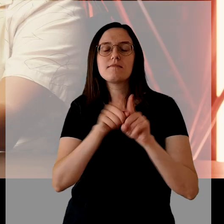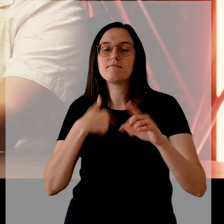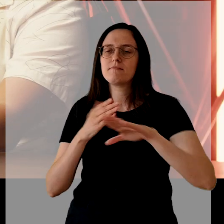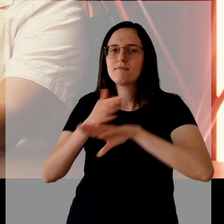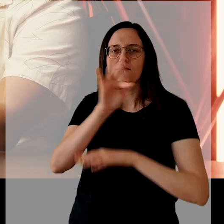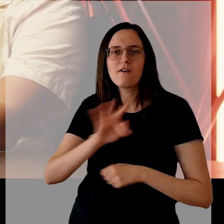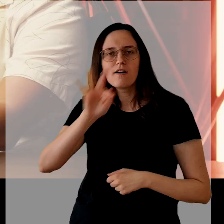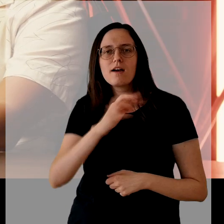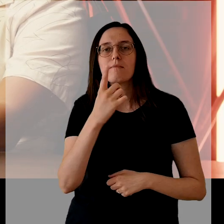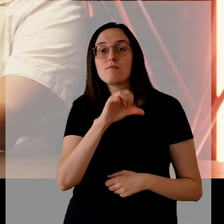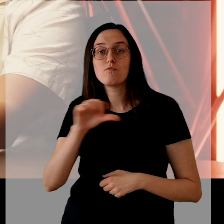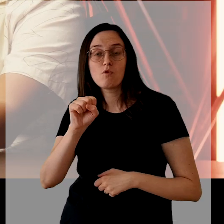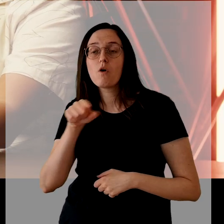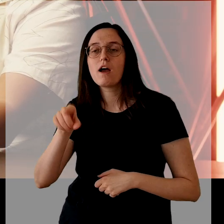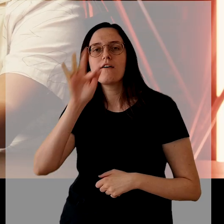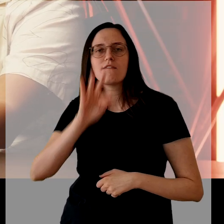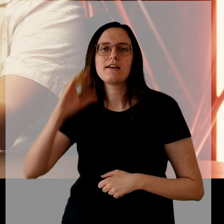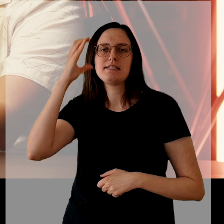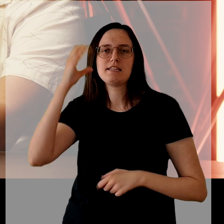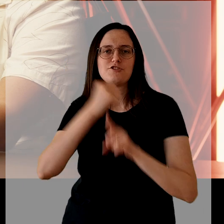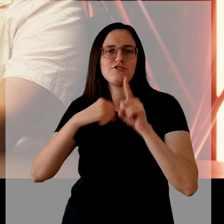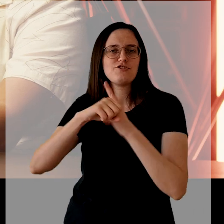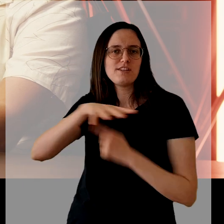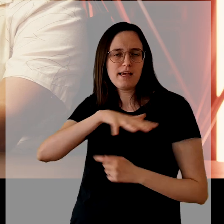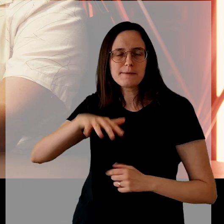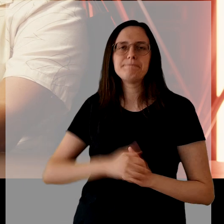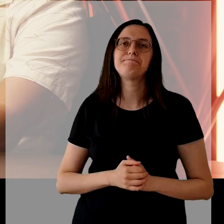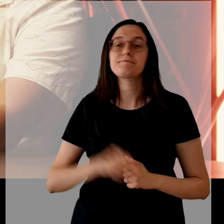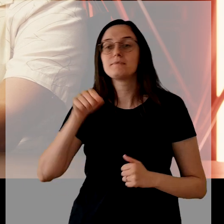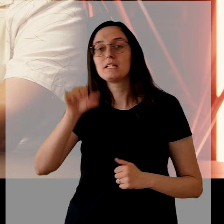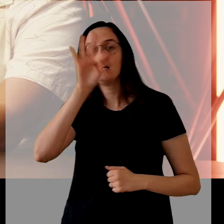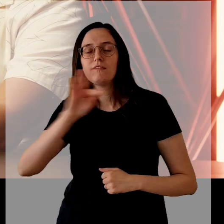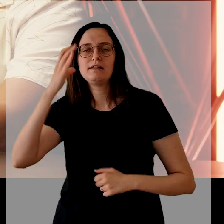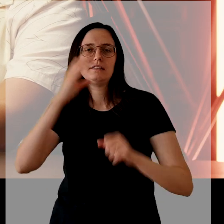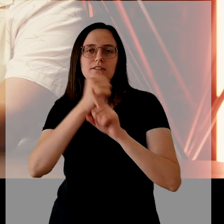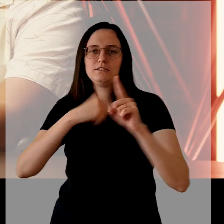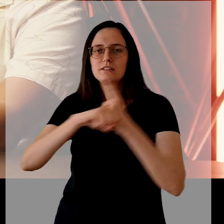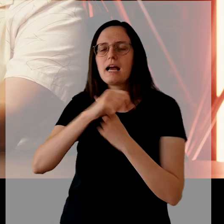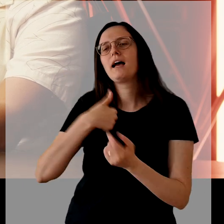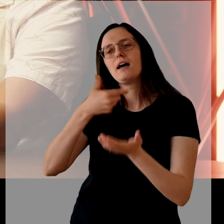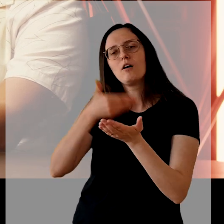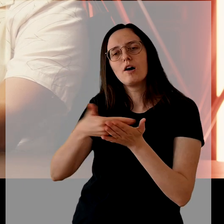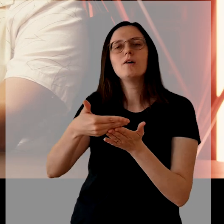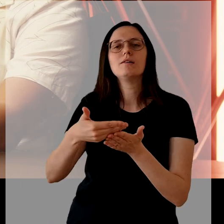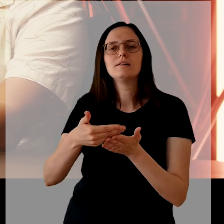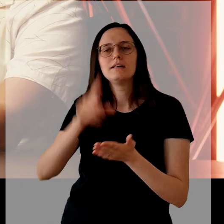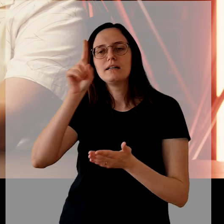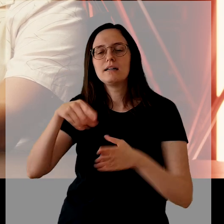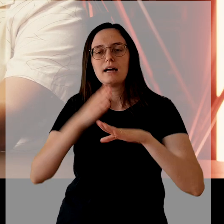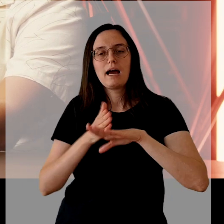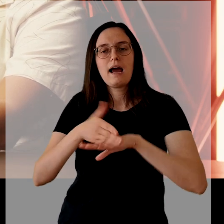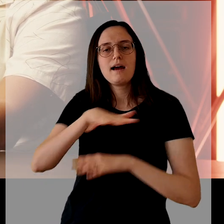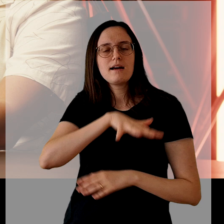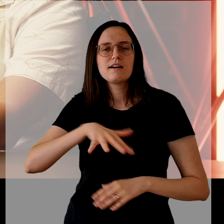entrei na faculdade em 98, faculdade de Ciências Sociais, né? Então, na faculdade de Ciências Sociais, eu comecei a